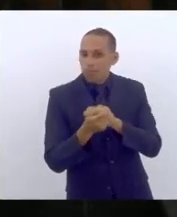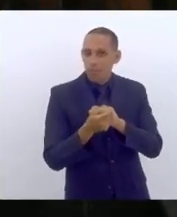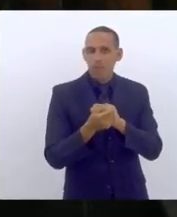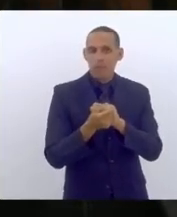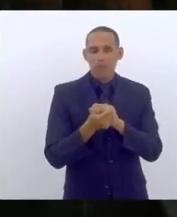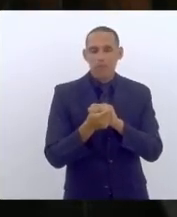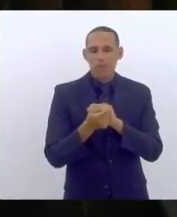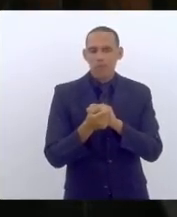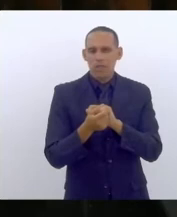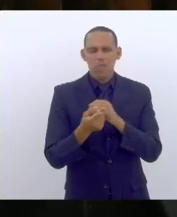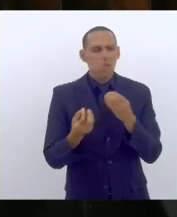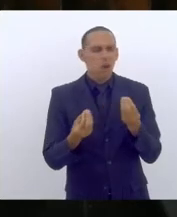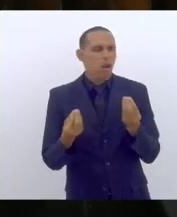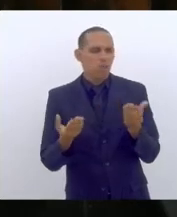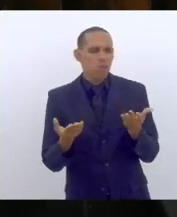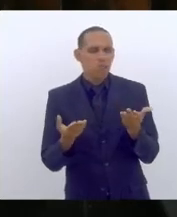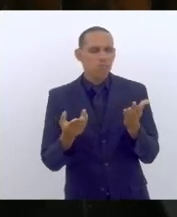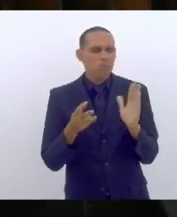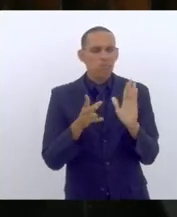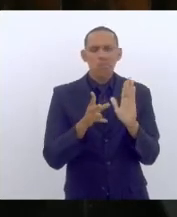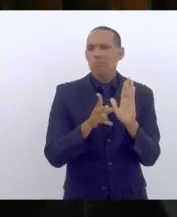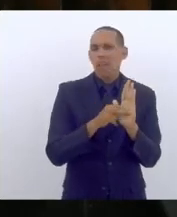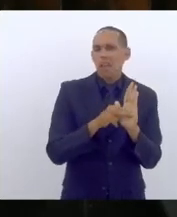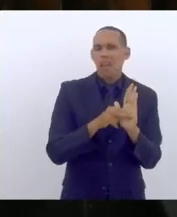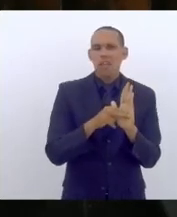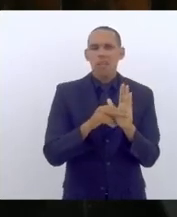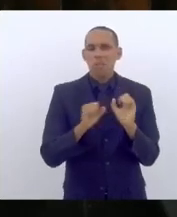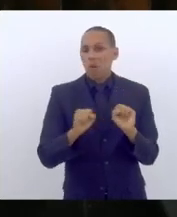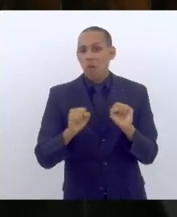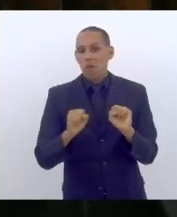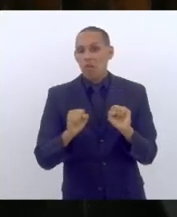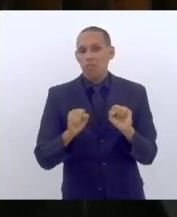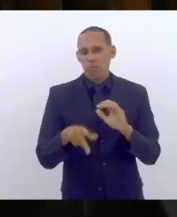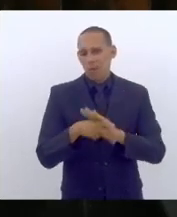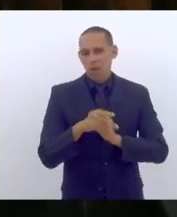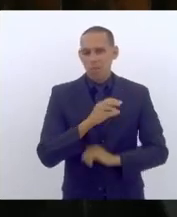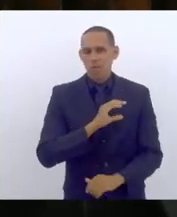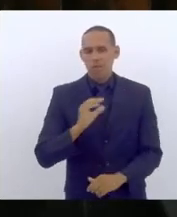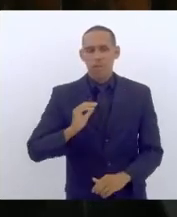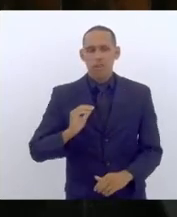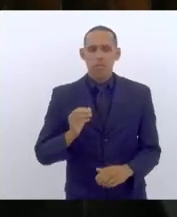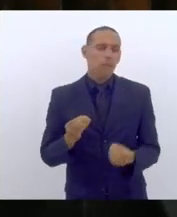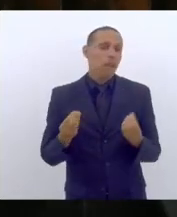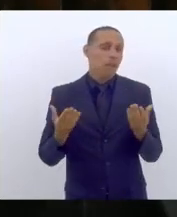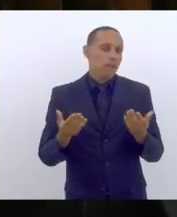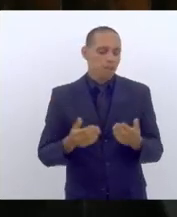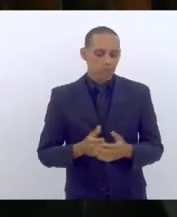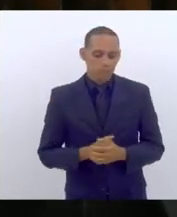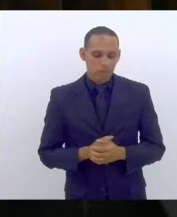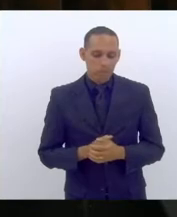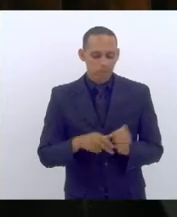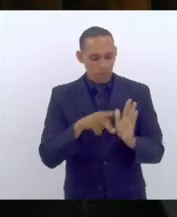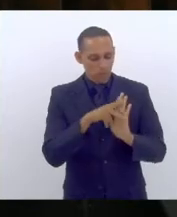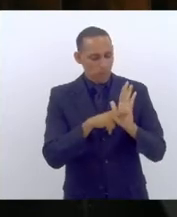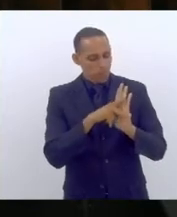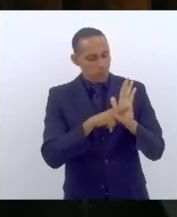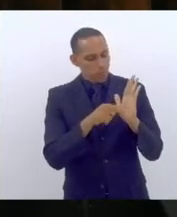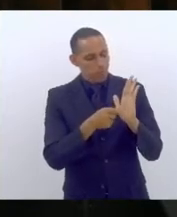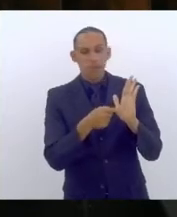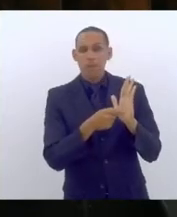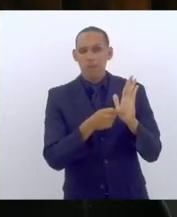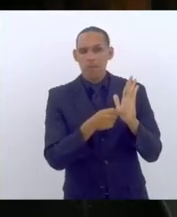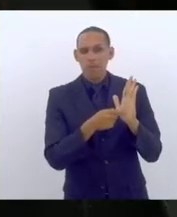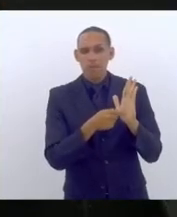uma adequação através de alguma emenda de comissão para que esse projeto